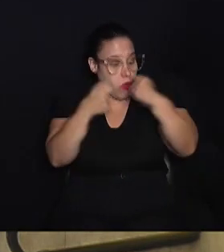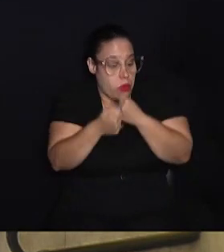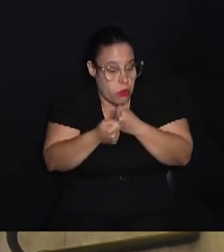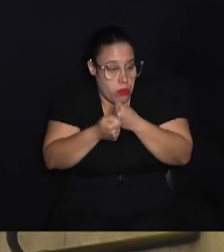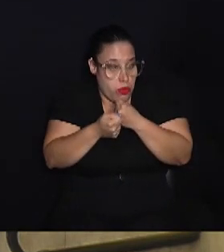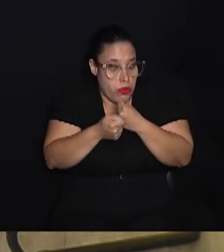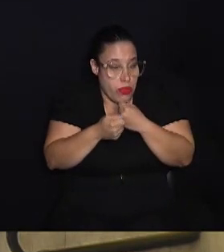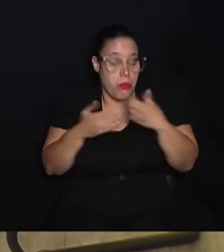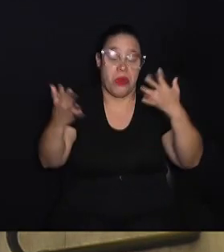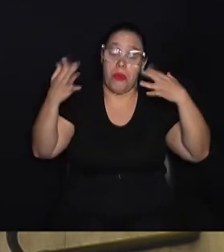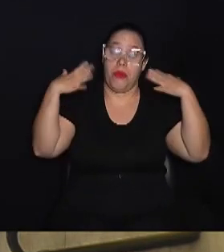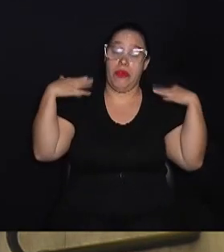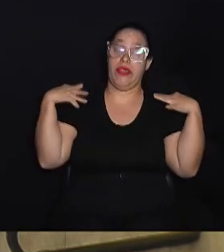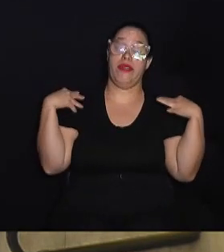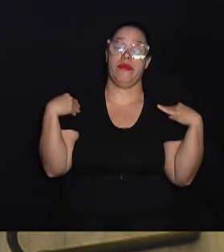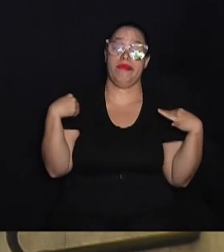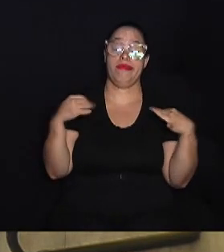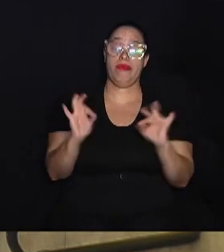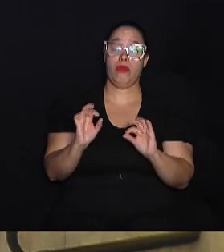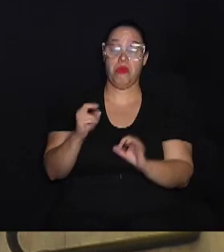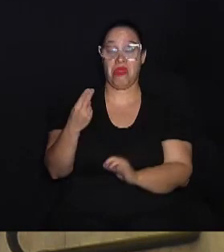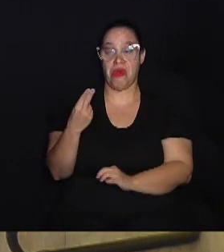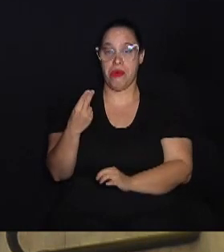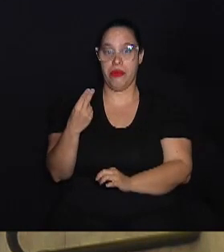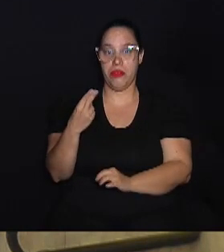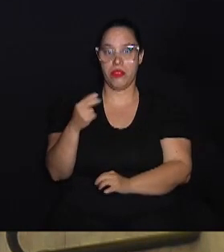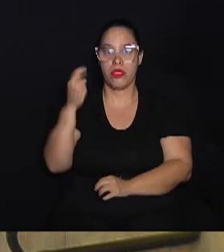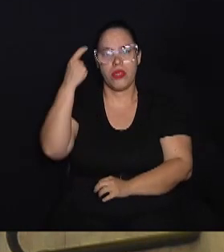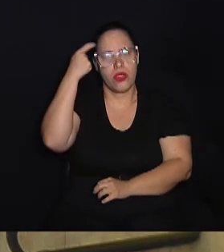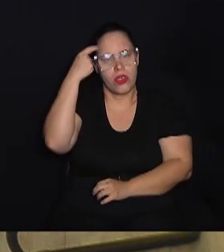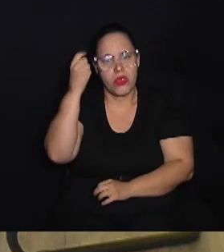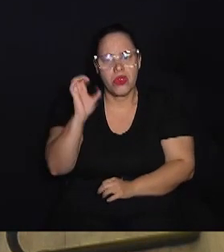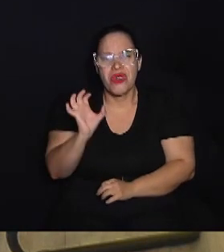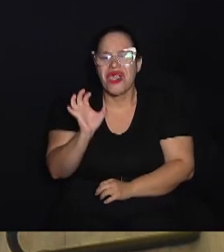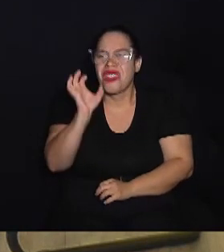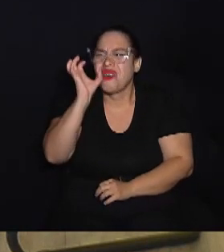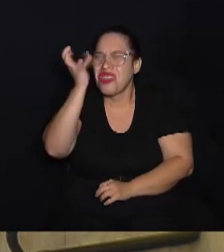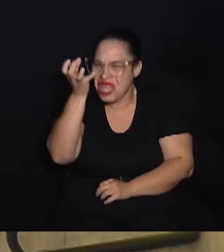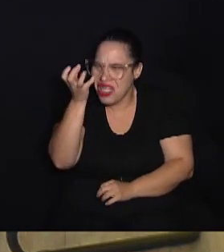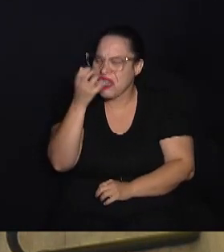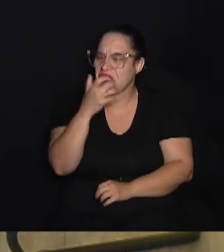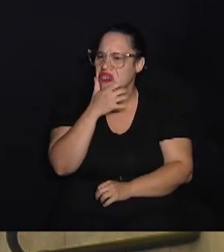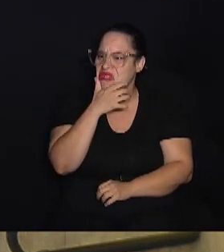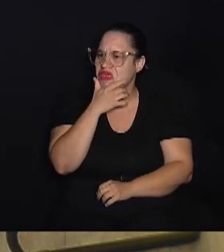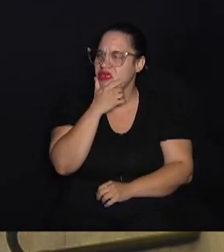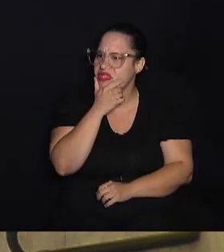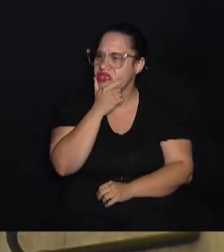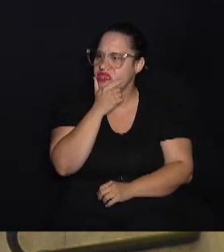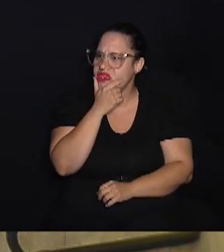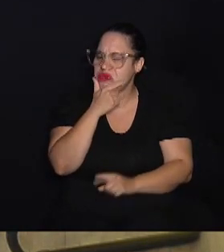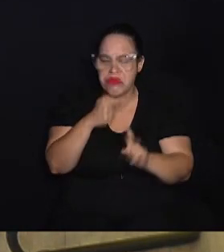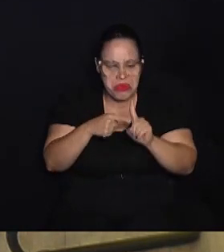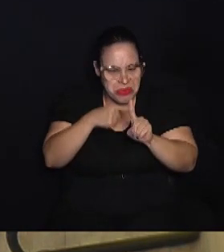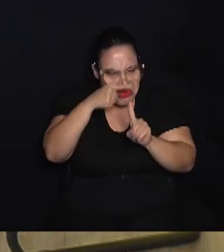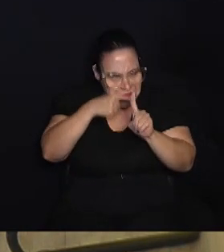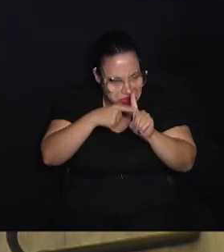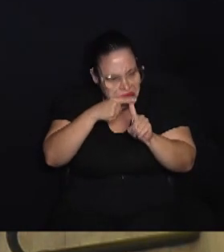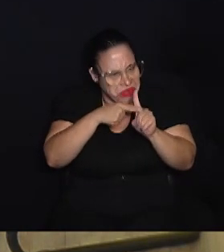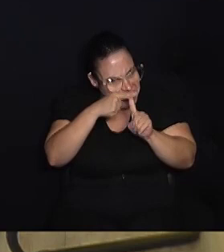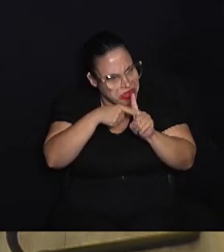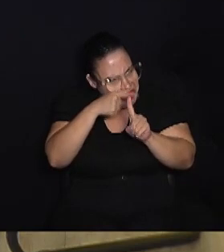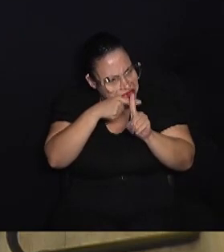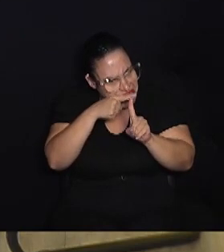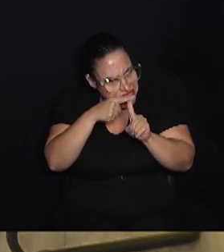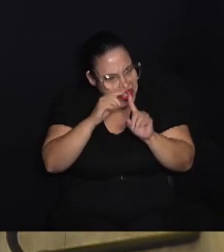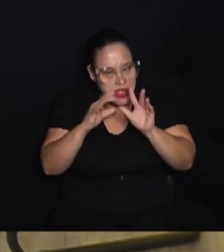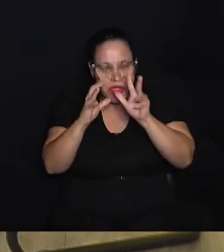uma roupa mais quente, etc e tal. Quando a gente pensa, o que está acontecendo em termos de temperatura de